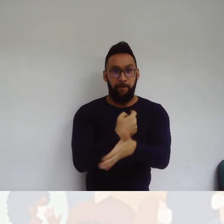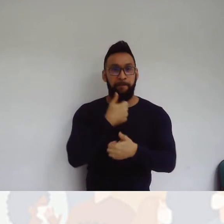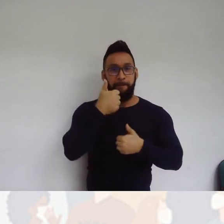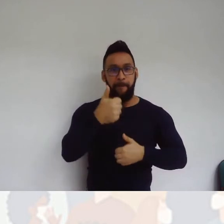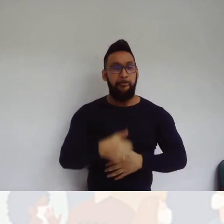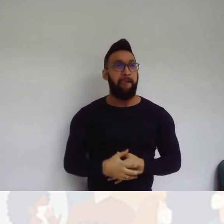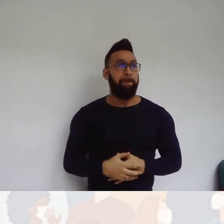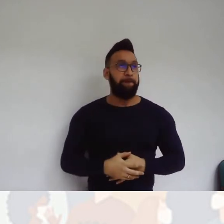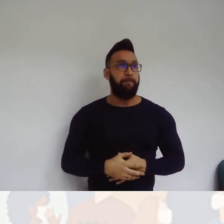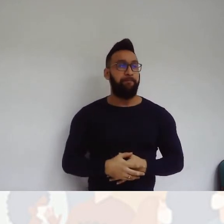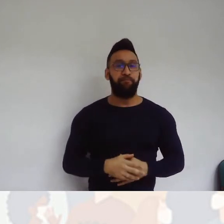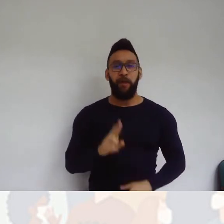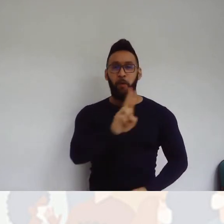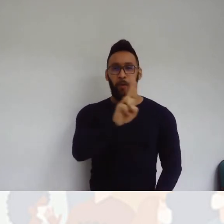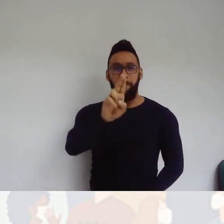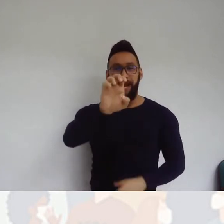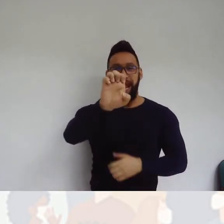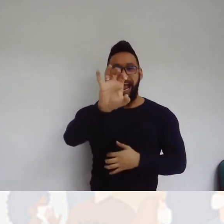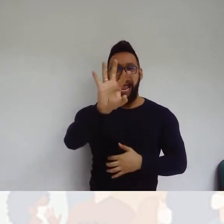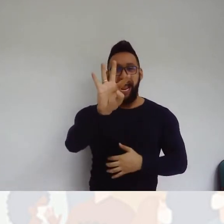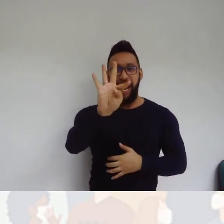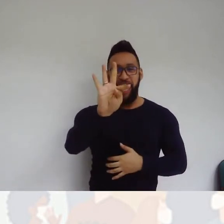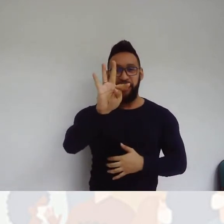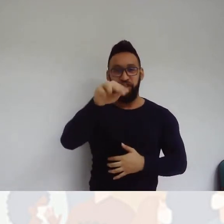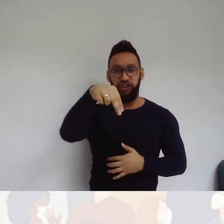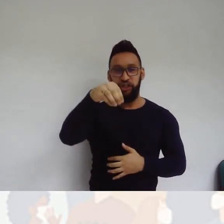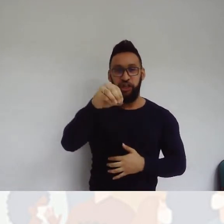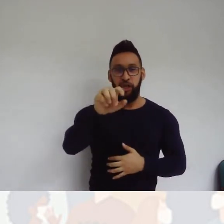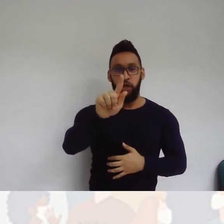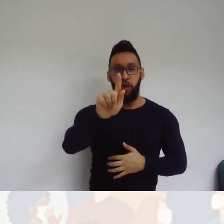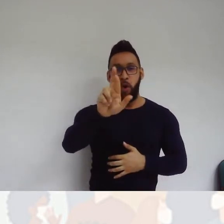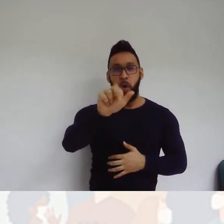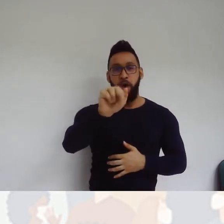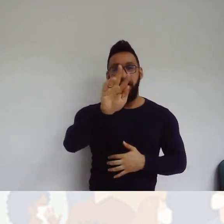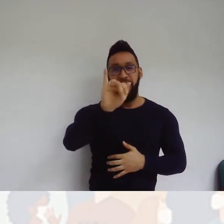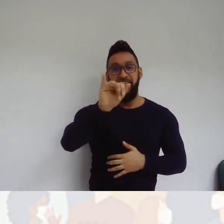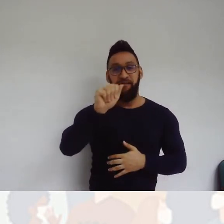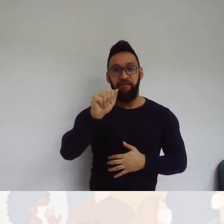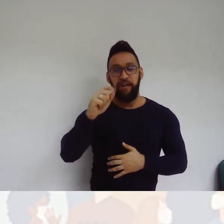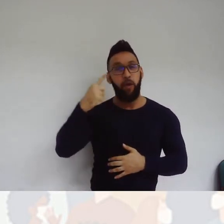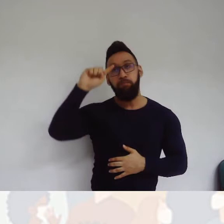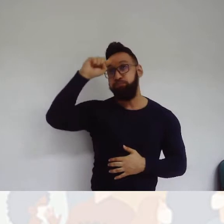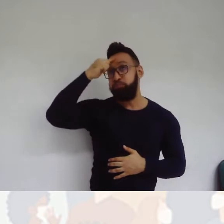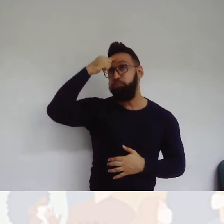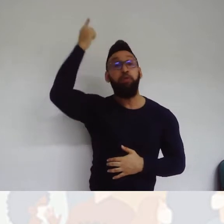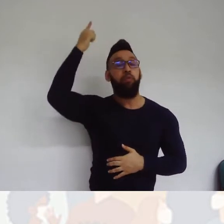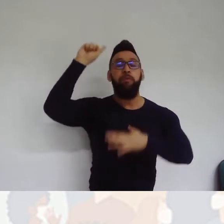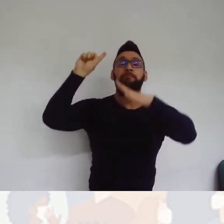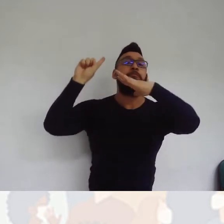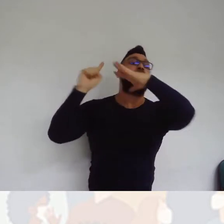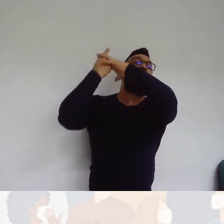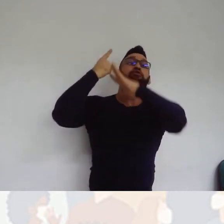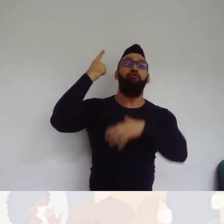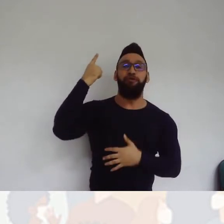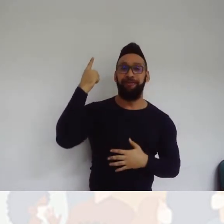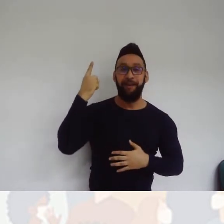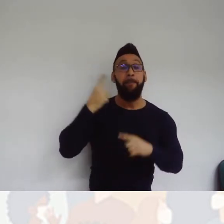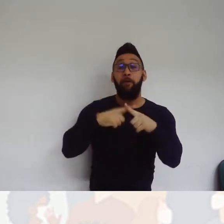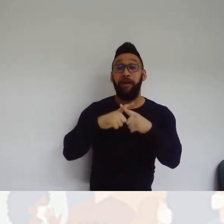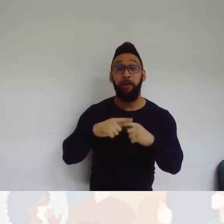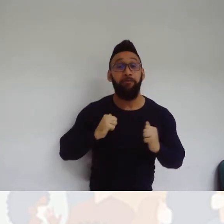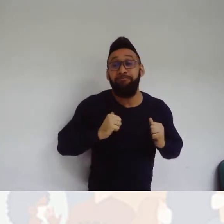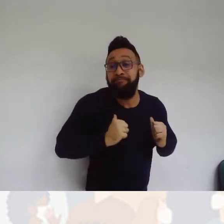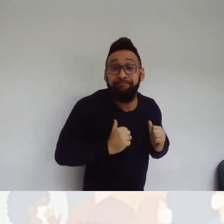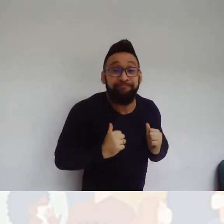Eu chamei de etnografia andarilha, foi um termo que surgiu na minha cabeça, porque foi exatamente o que eu estava fazendo, mas